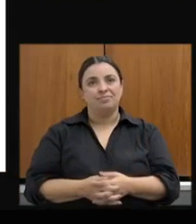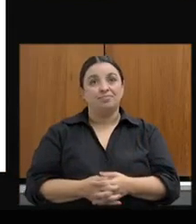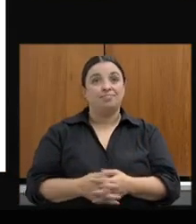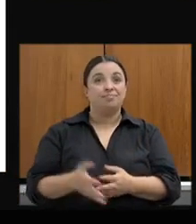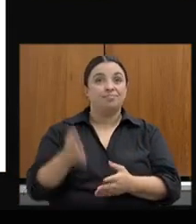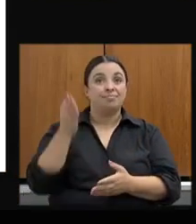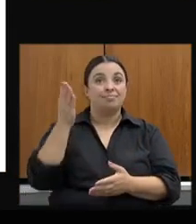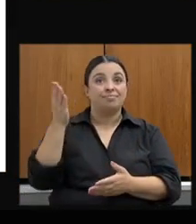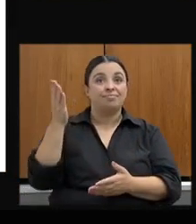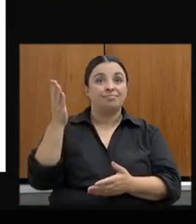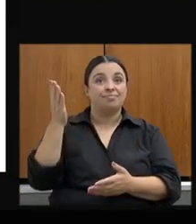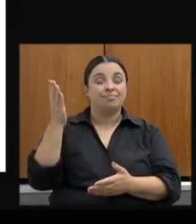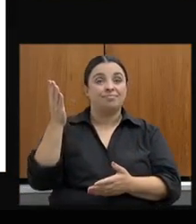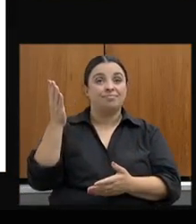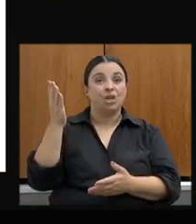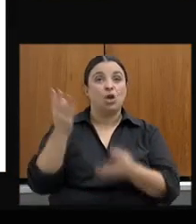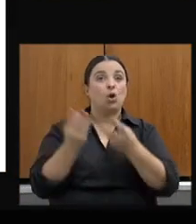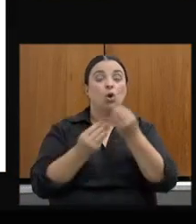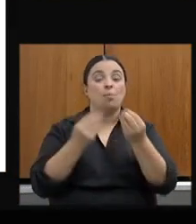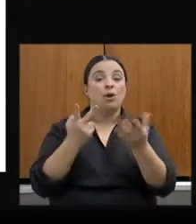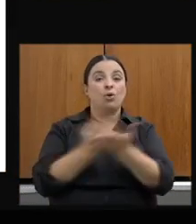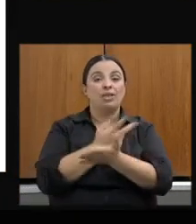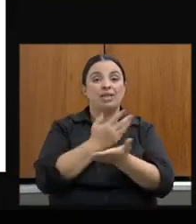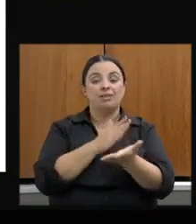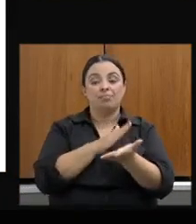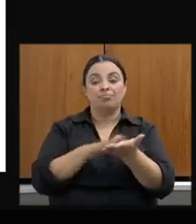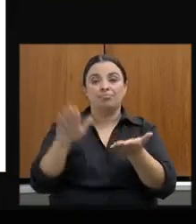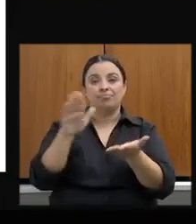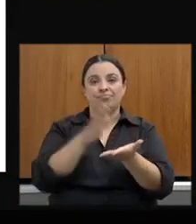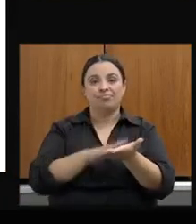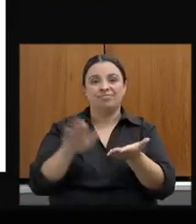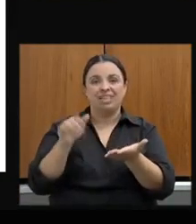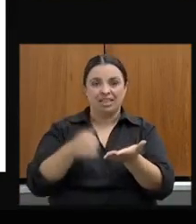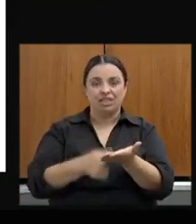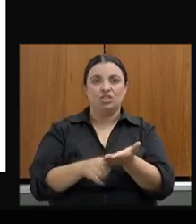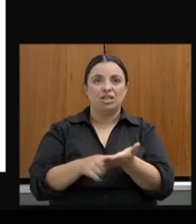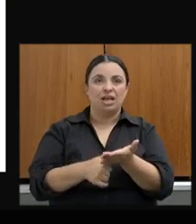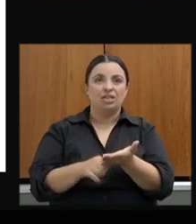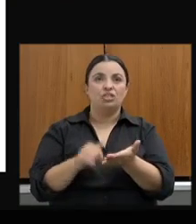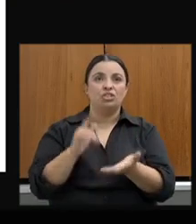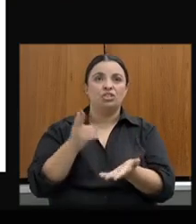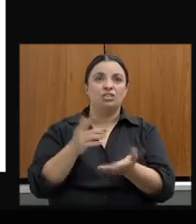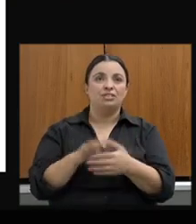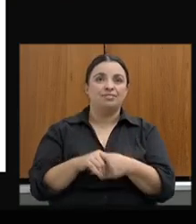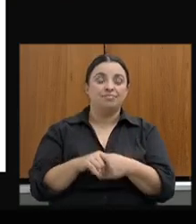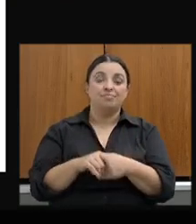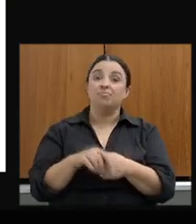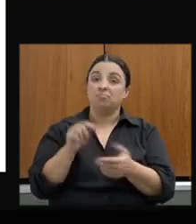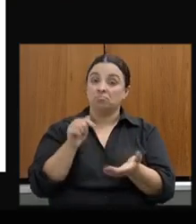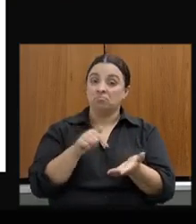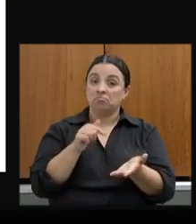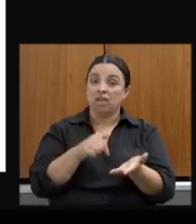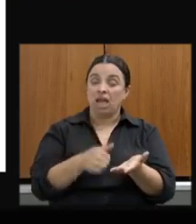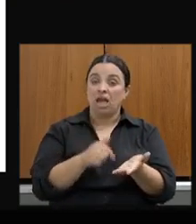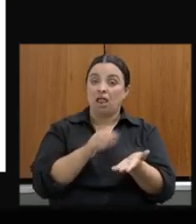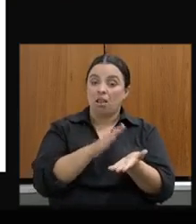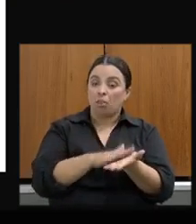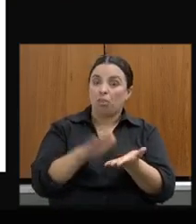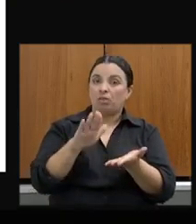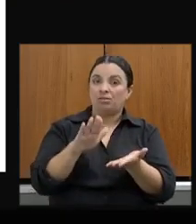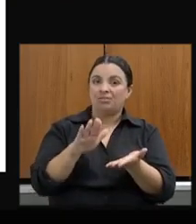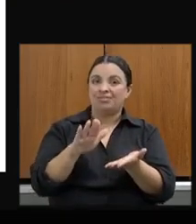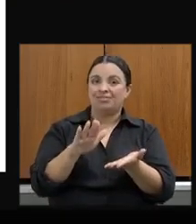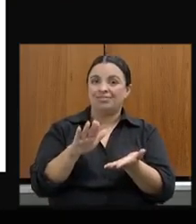ideia do fluxo dessa emissão né a carteira de das da carteira de identidade ela ela expedida